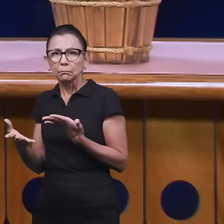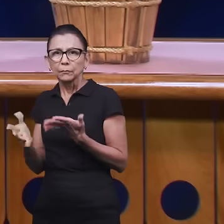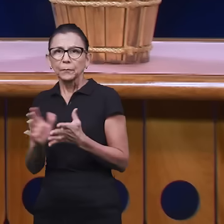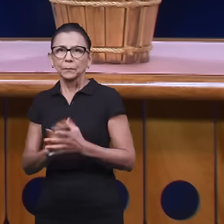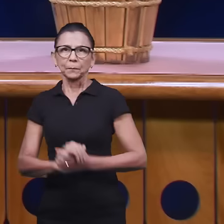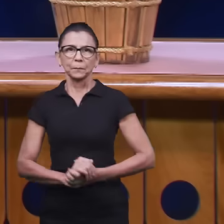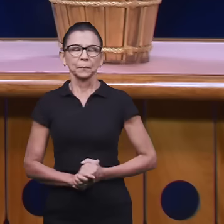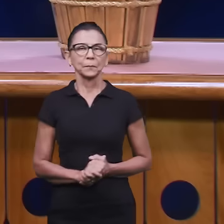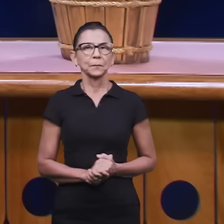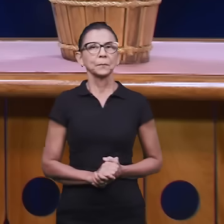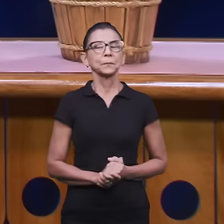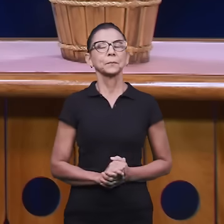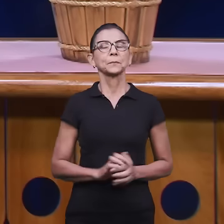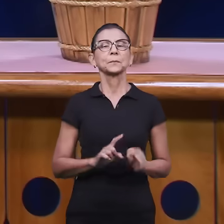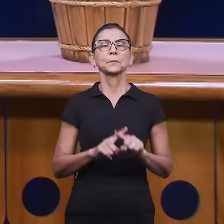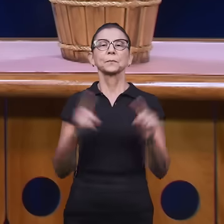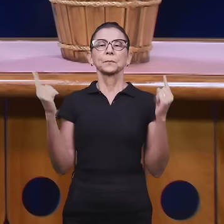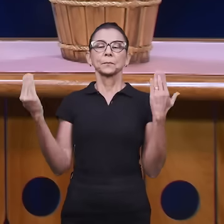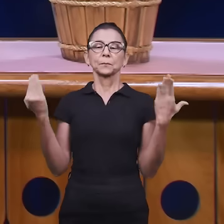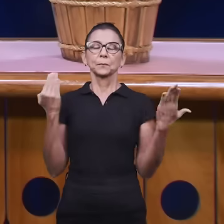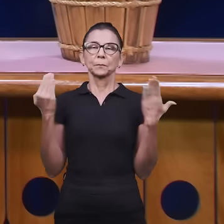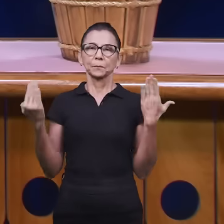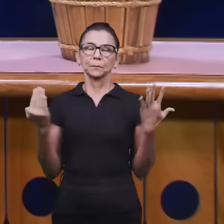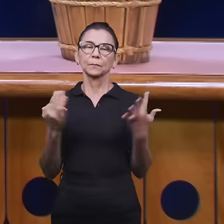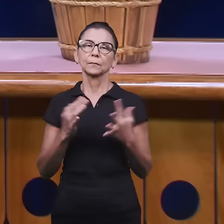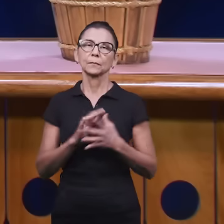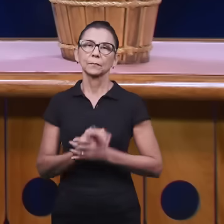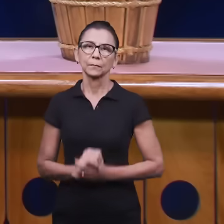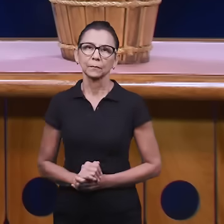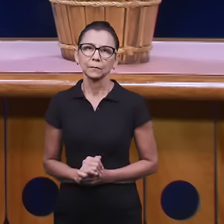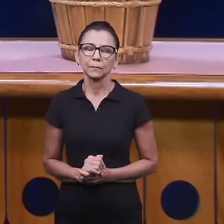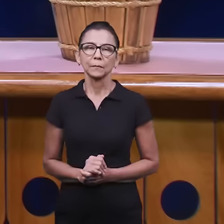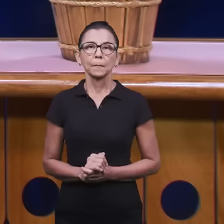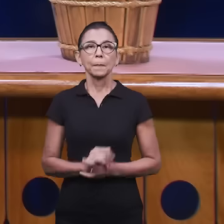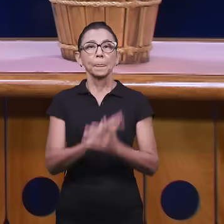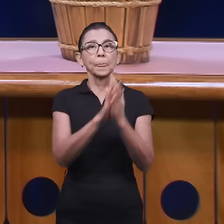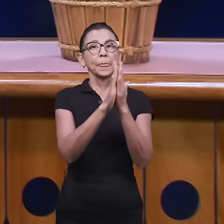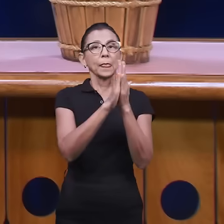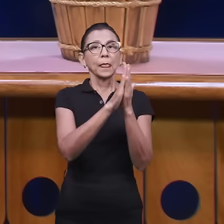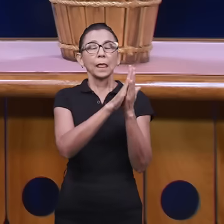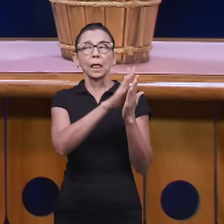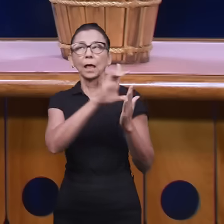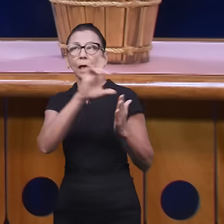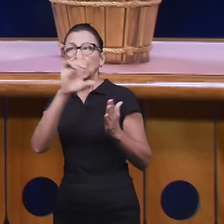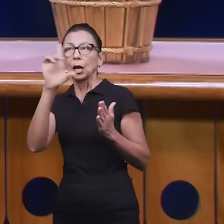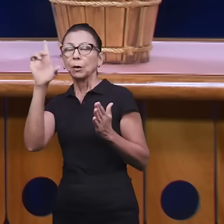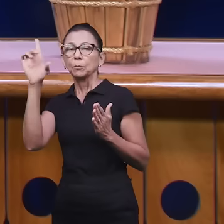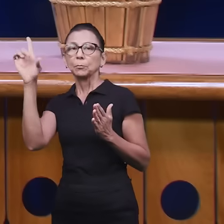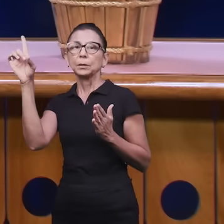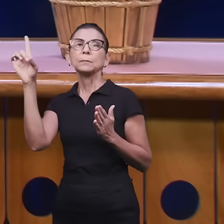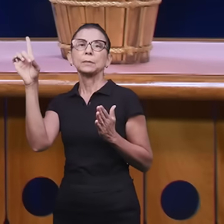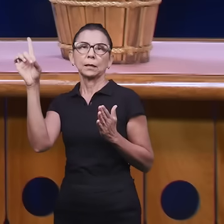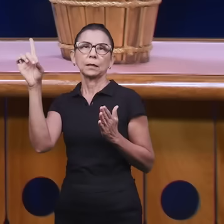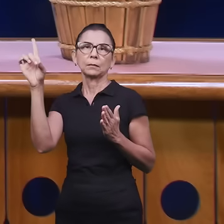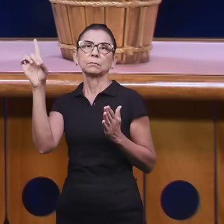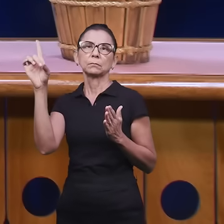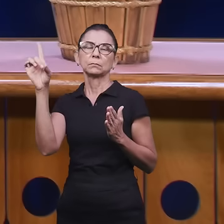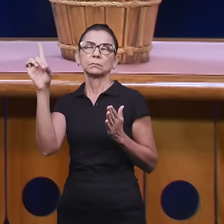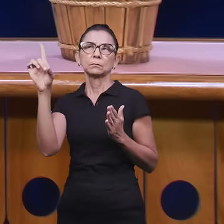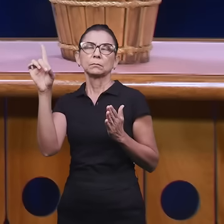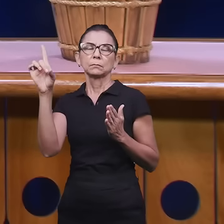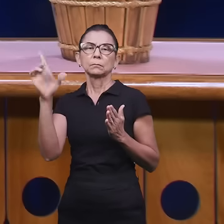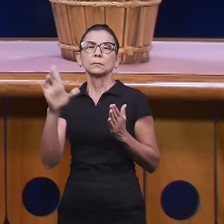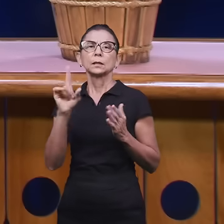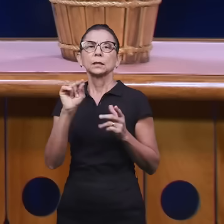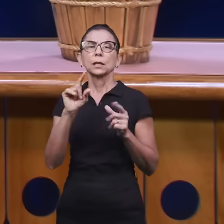é a palavra que tem gosto de quê? Tem gosto daquilo que é o fundamento da eira, que é barro. O que é